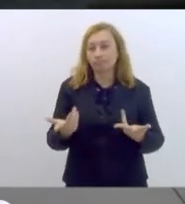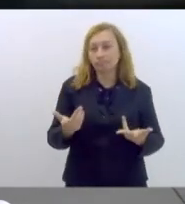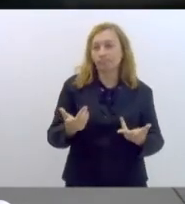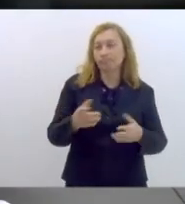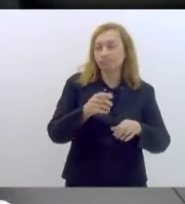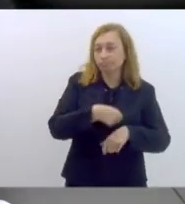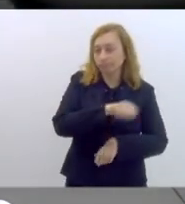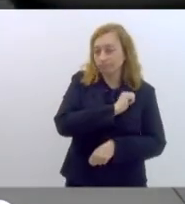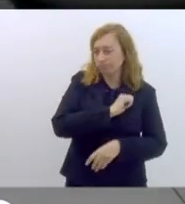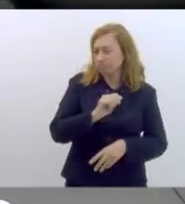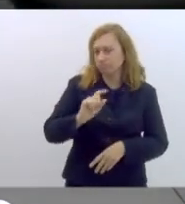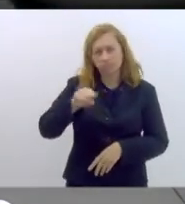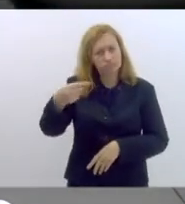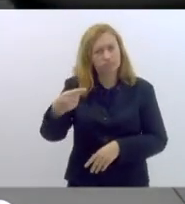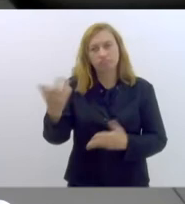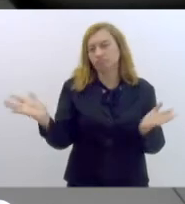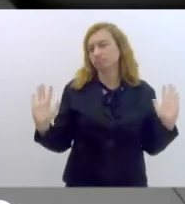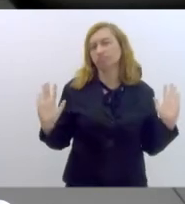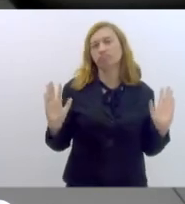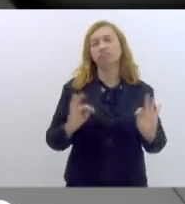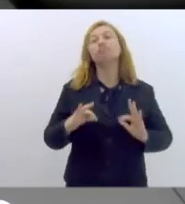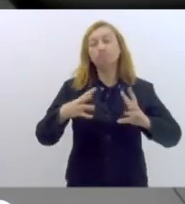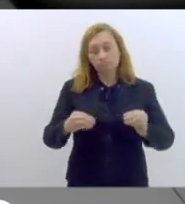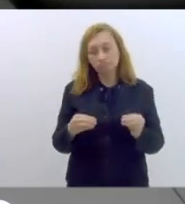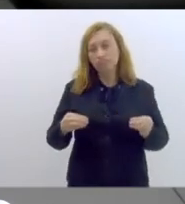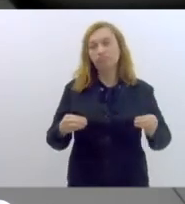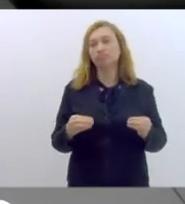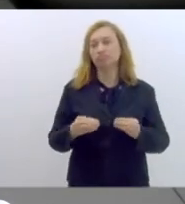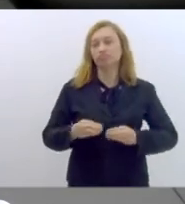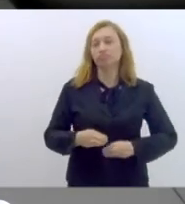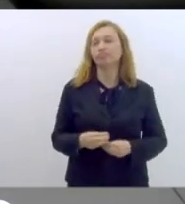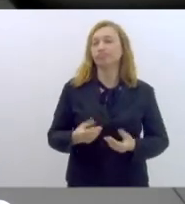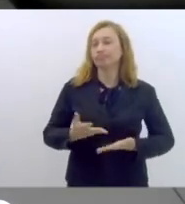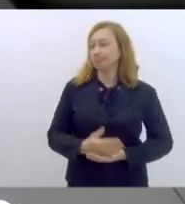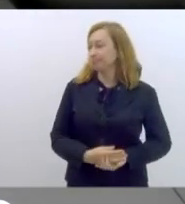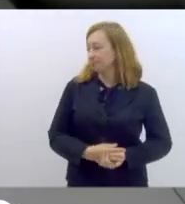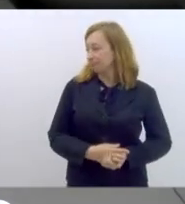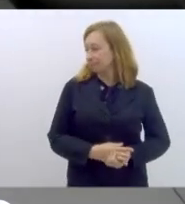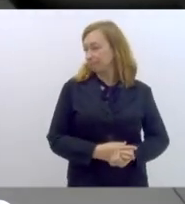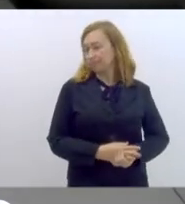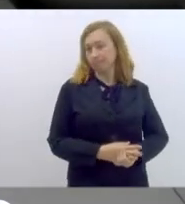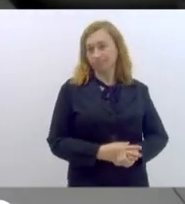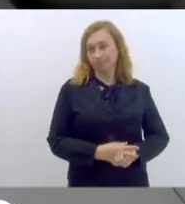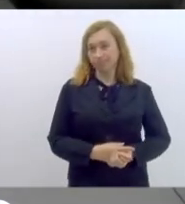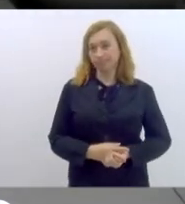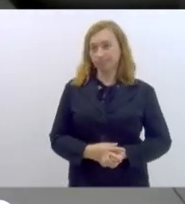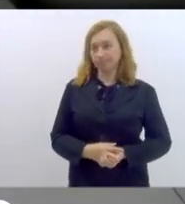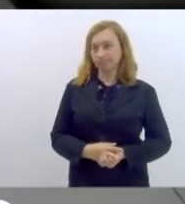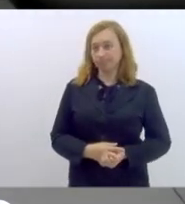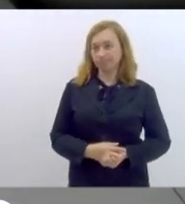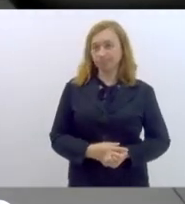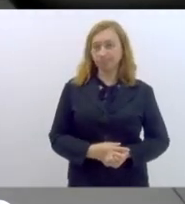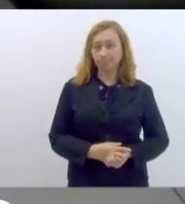fiscal, enfim, tudo isso. Só queria testar esse, louvar essa